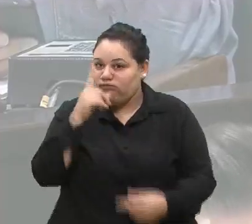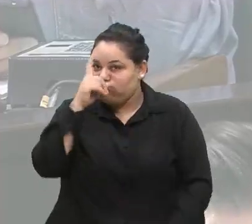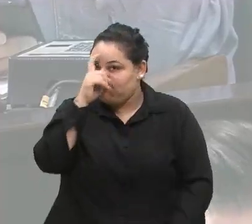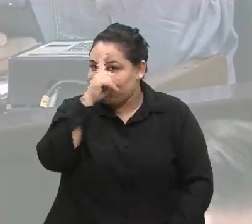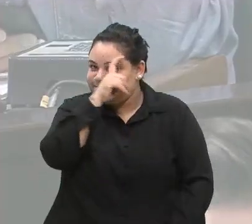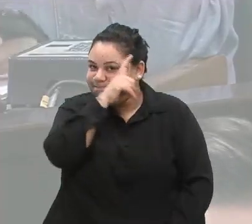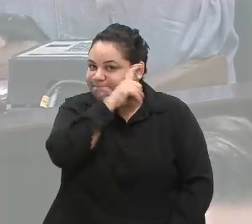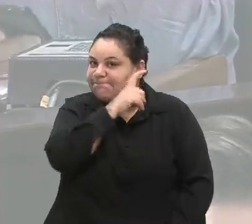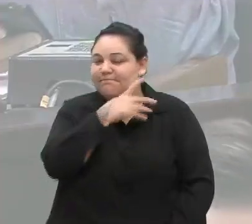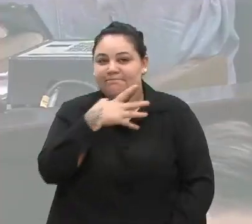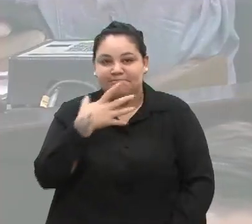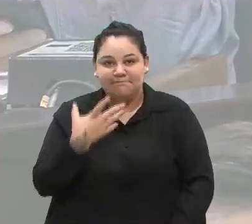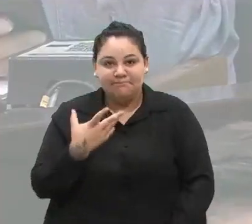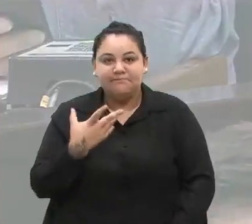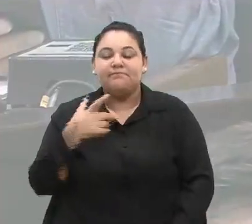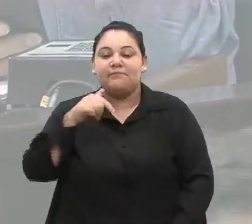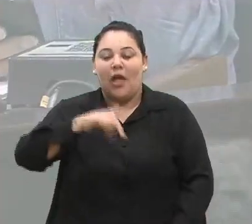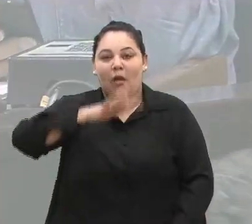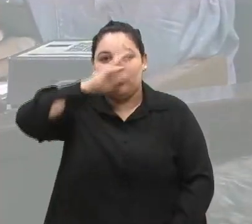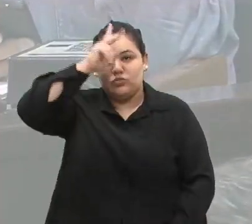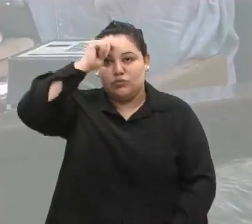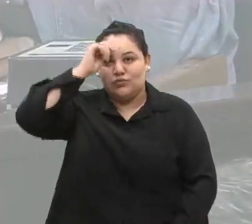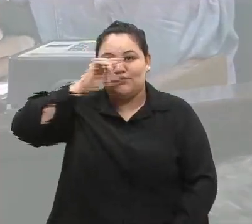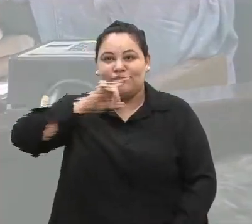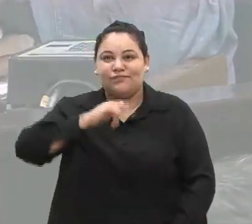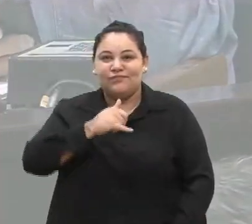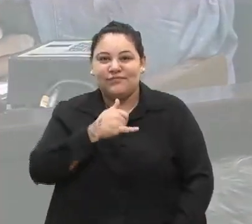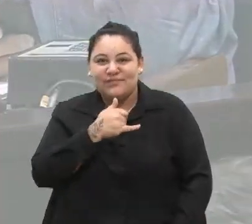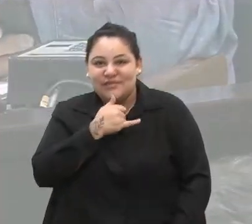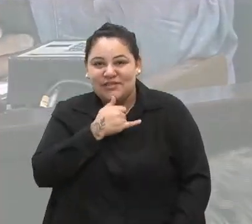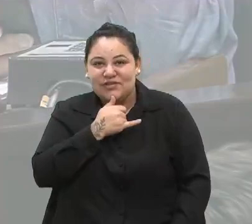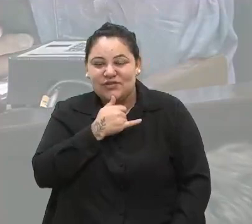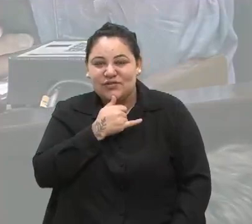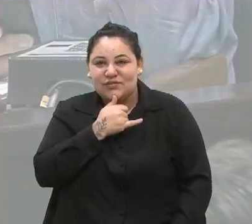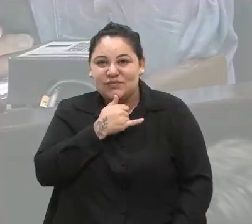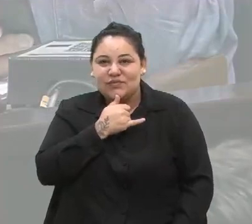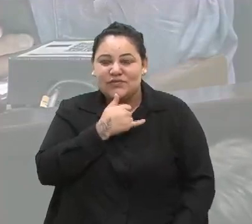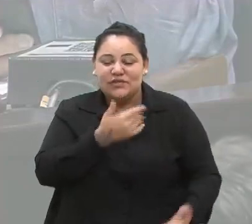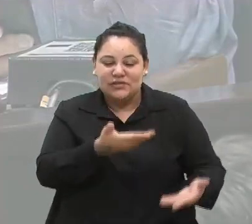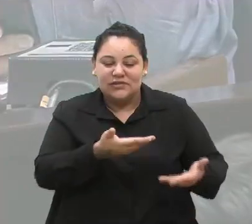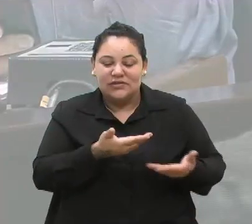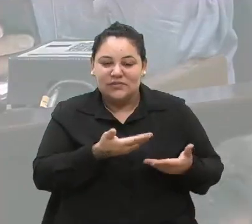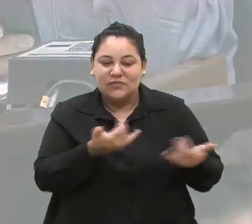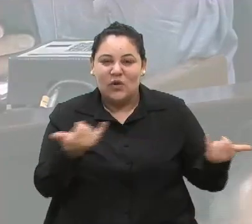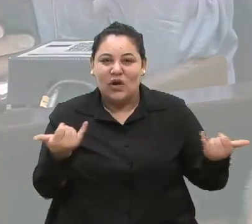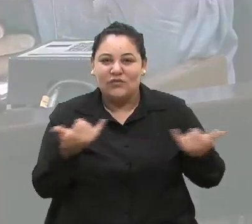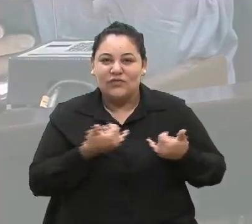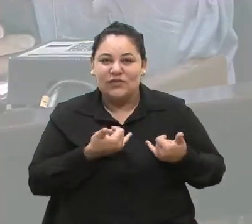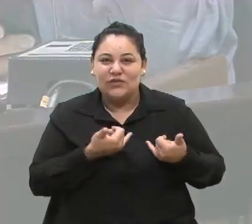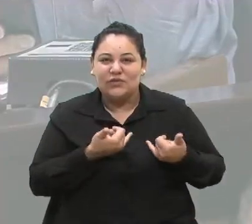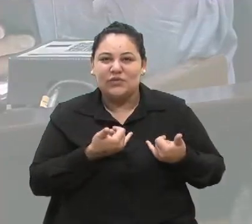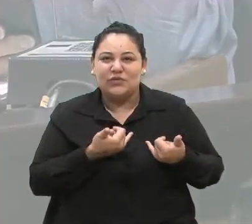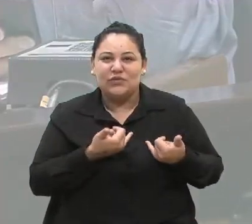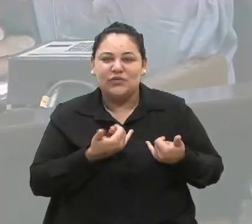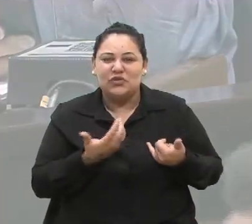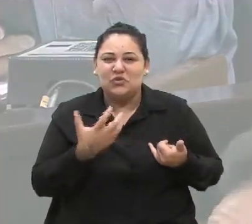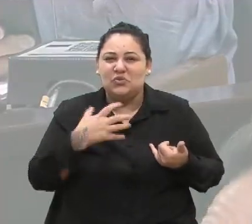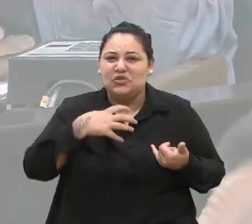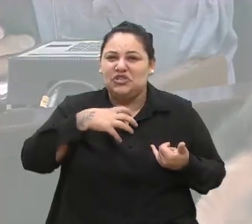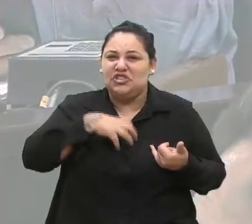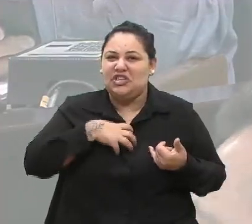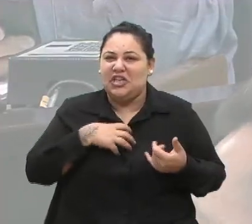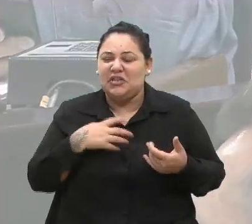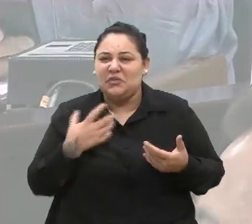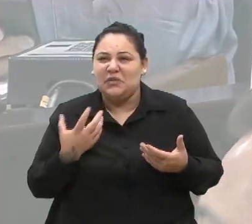para o nosso município, quando tivemos a infelicidade da notícia, de uma forma um pouco meio arbitrária,